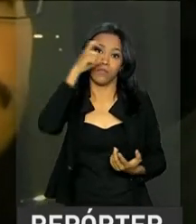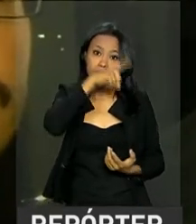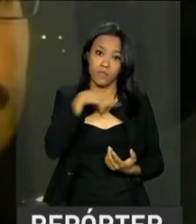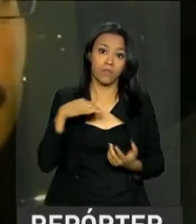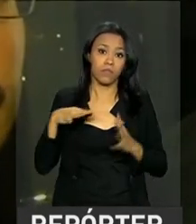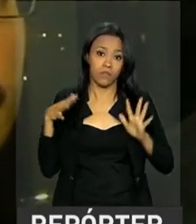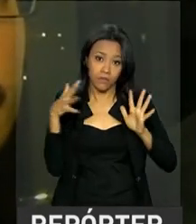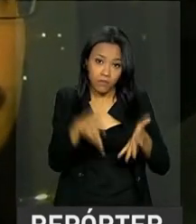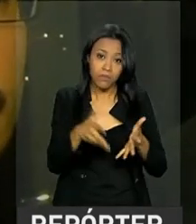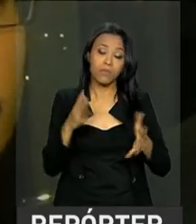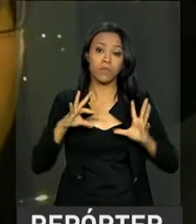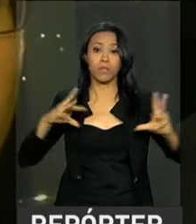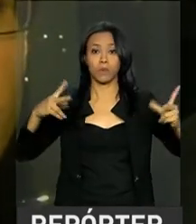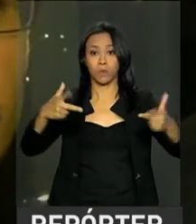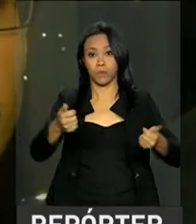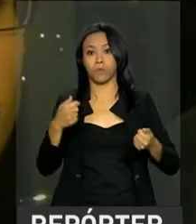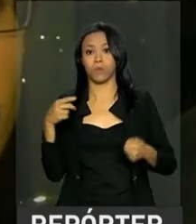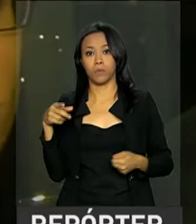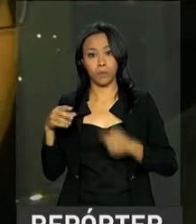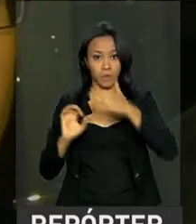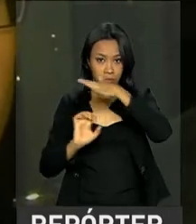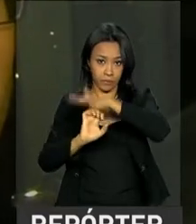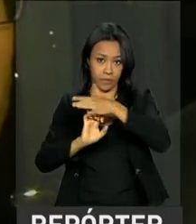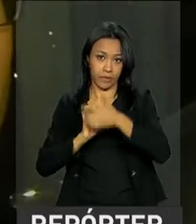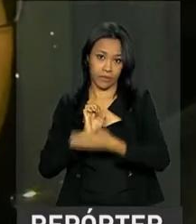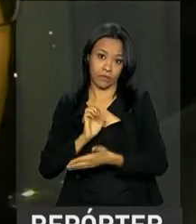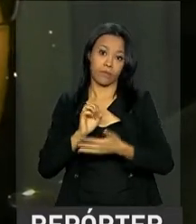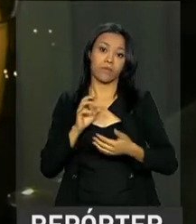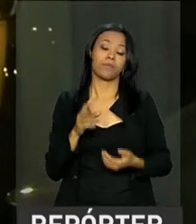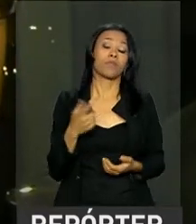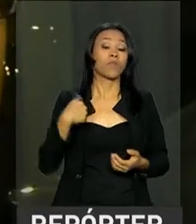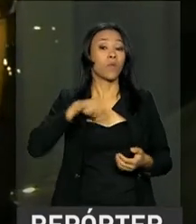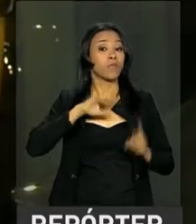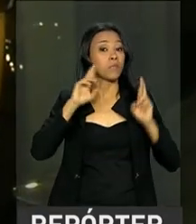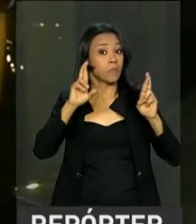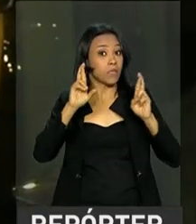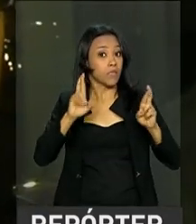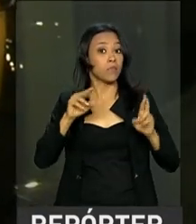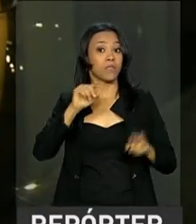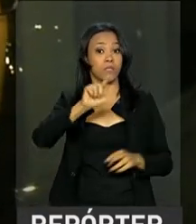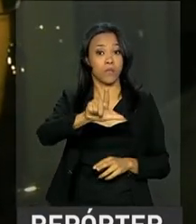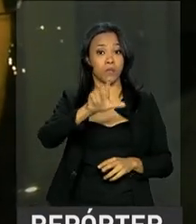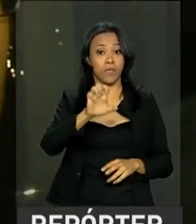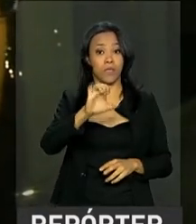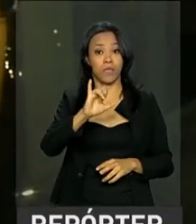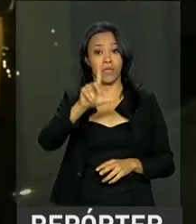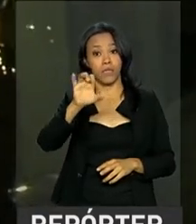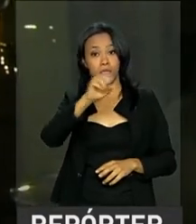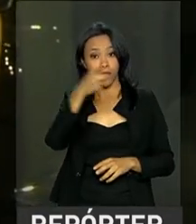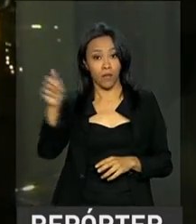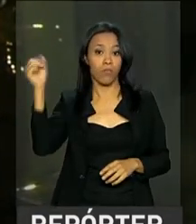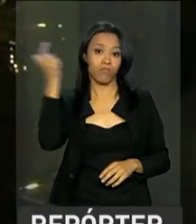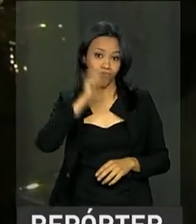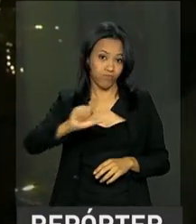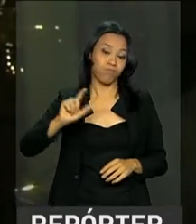realmente, acontecendo o leilão, a nossa expectativa é de que seja um leilão muito bem sucedido,